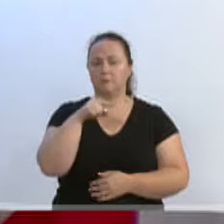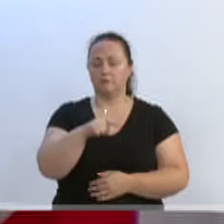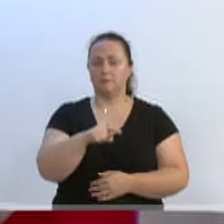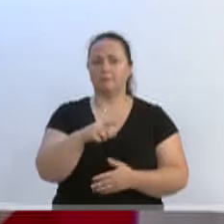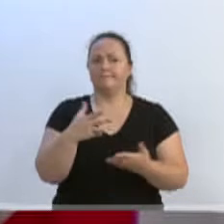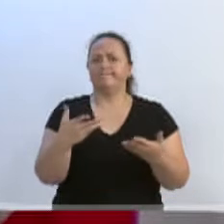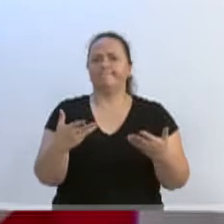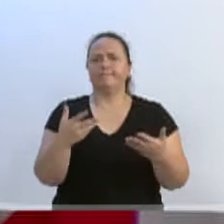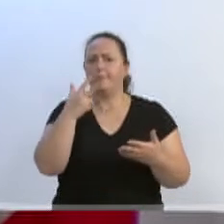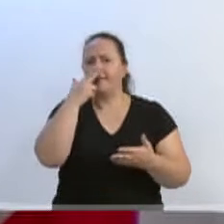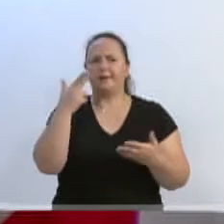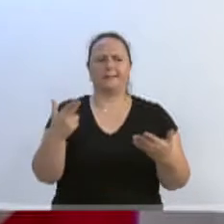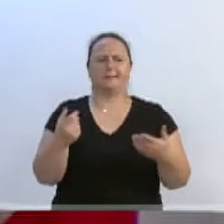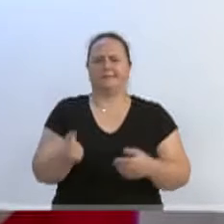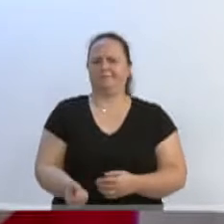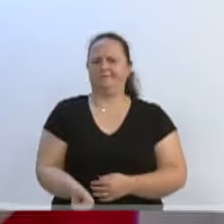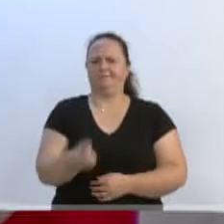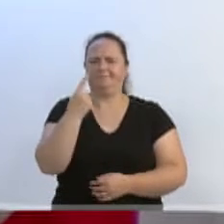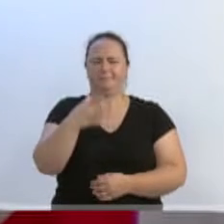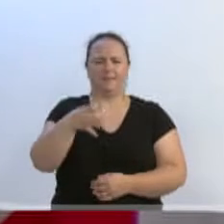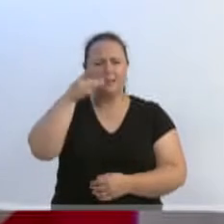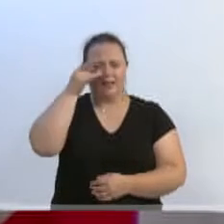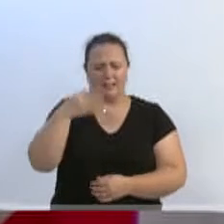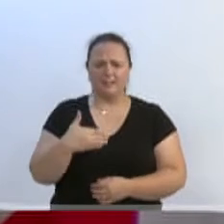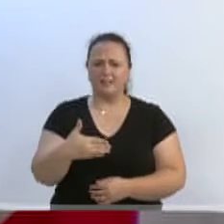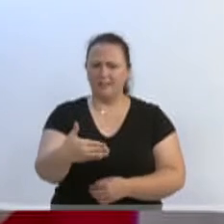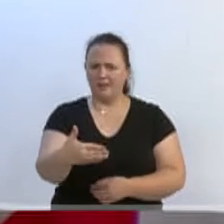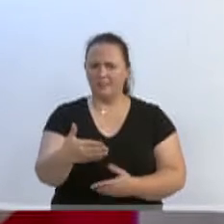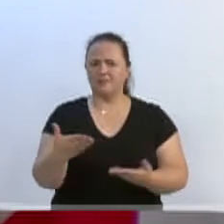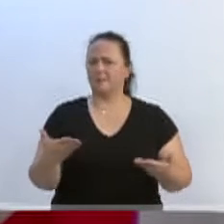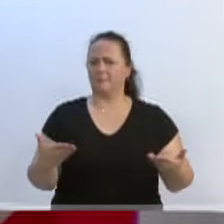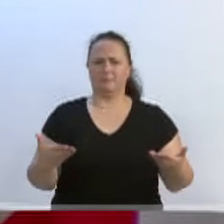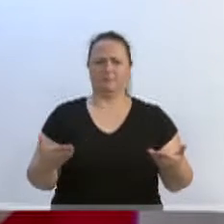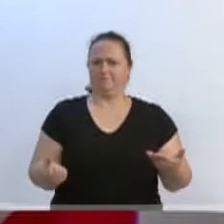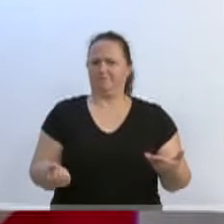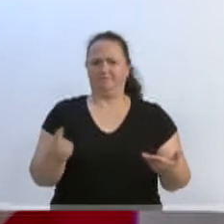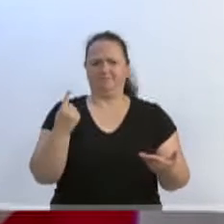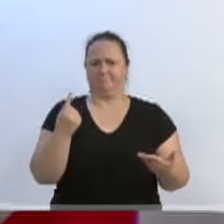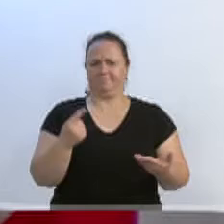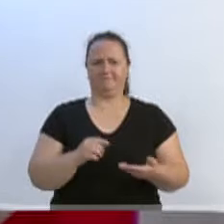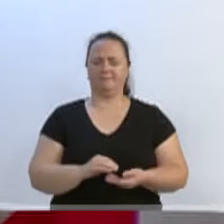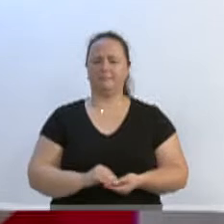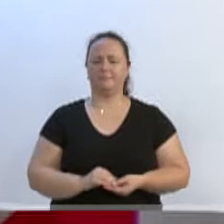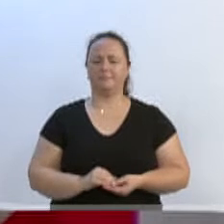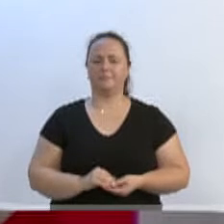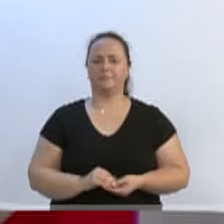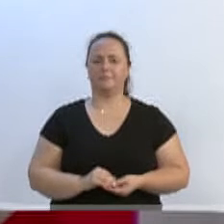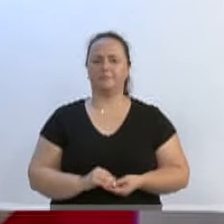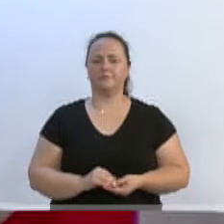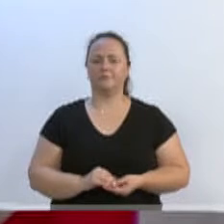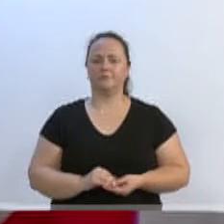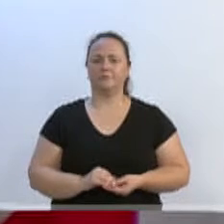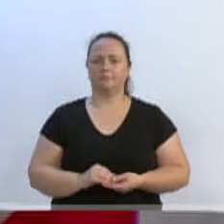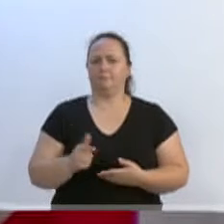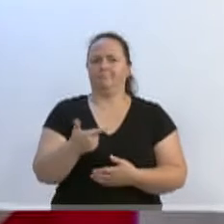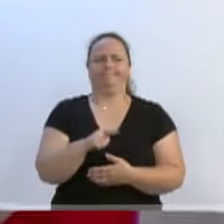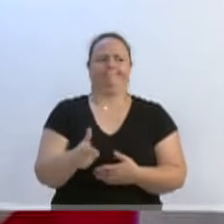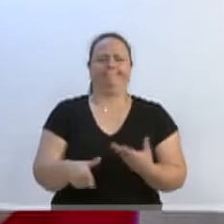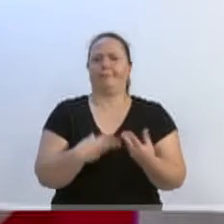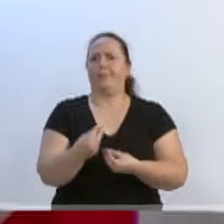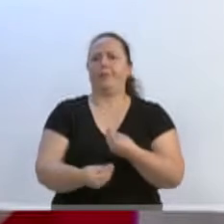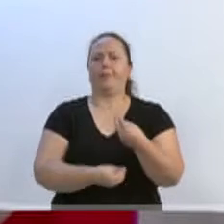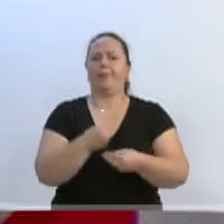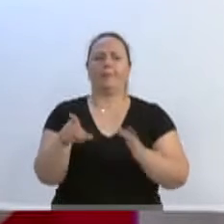totalmente fora da realidade dos dias de hoje eu diria que é uma coisa que não tem nem condições está